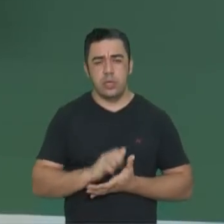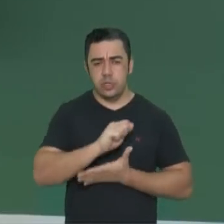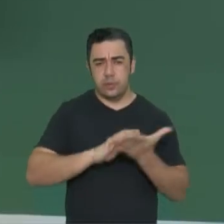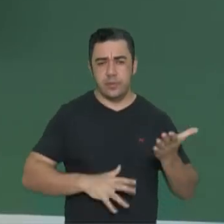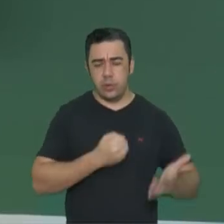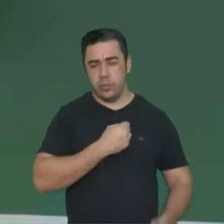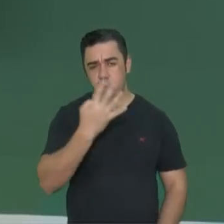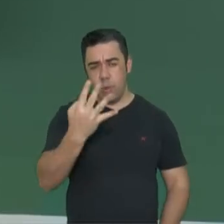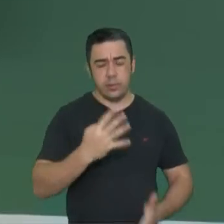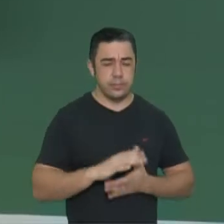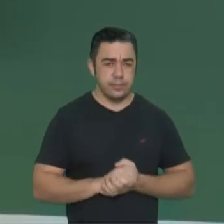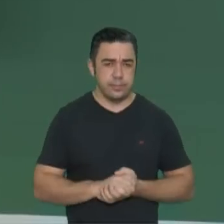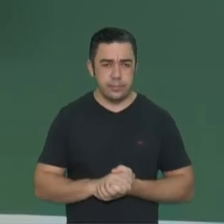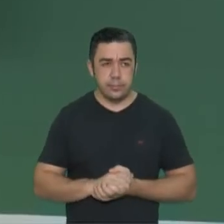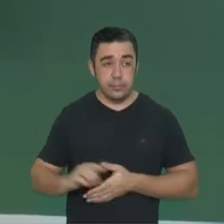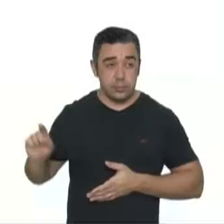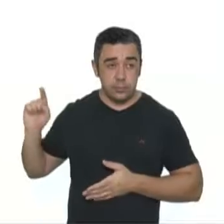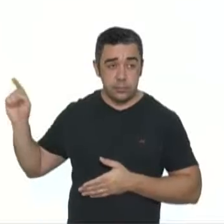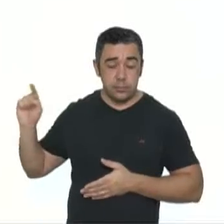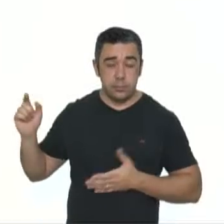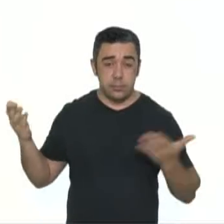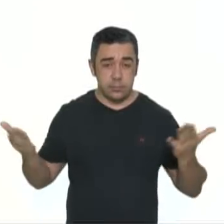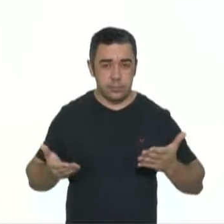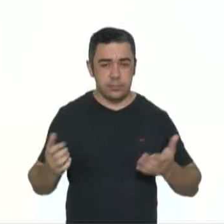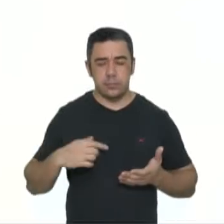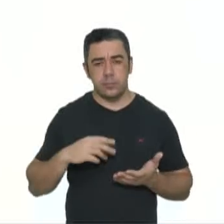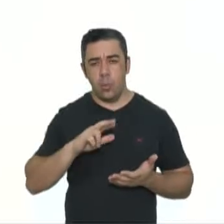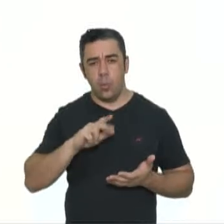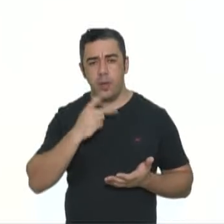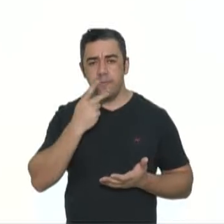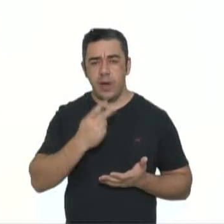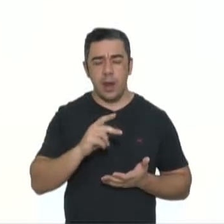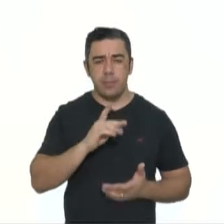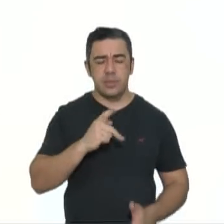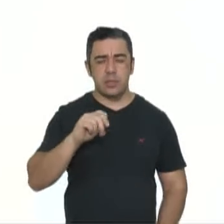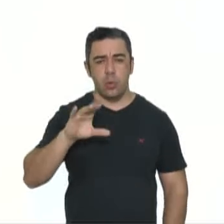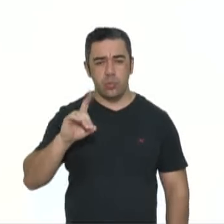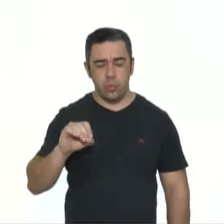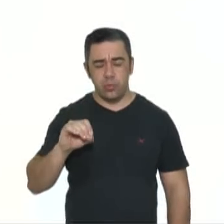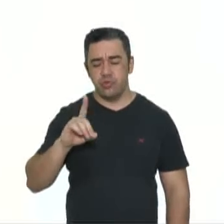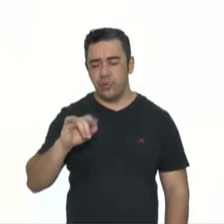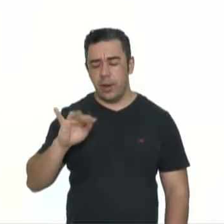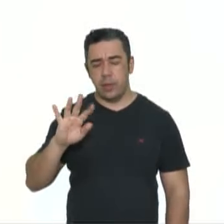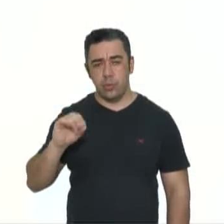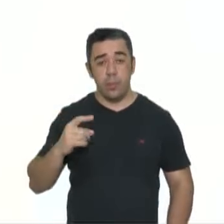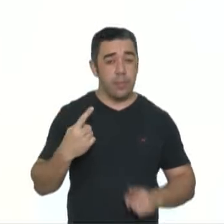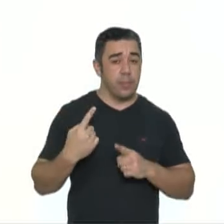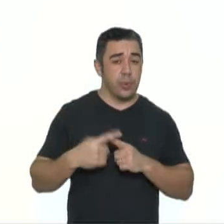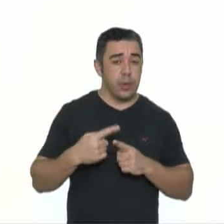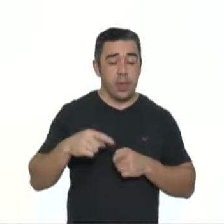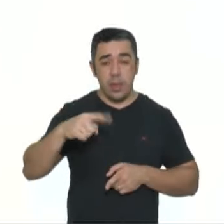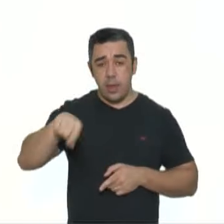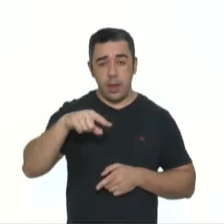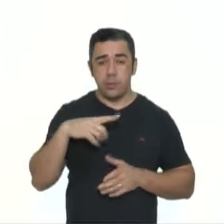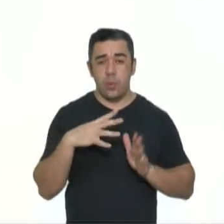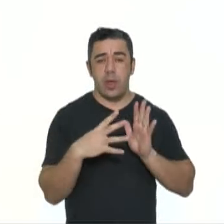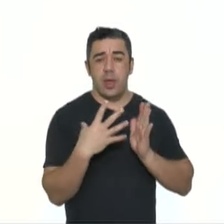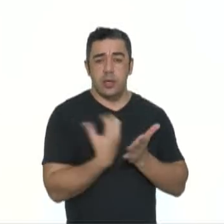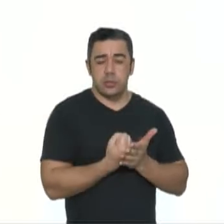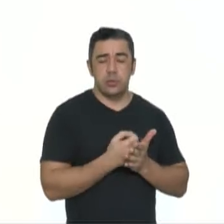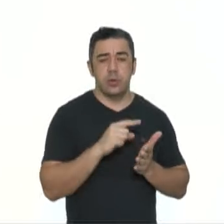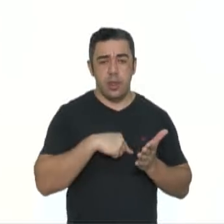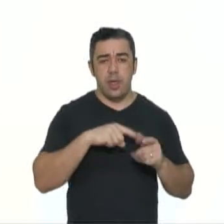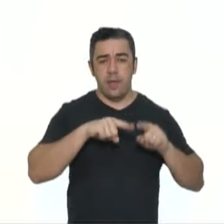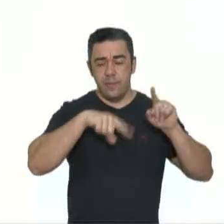Vamos para a atividade 4 agora. Aqui, no entanto, já não cabe falar de pseudodialeto. Por quê? Eles não procuraram registrar literalmente